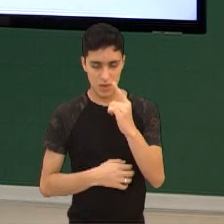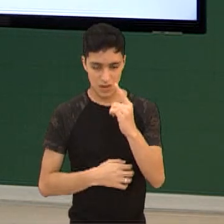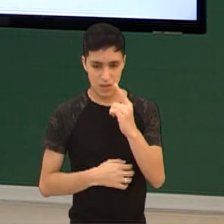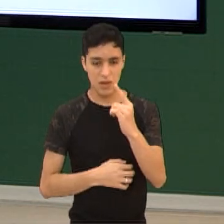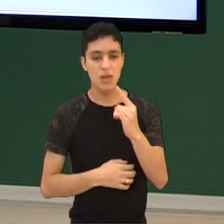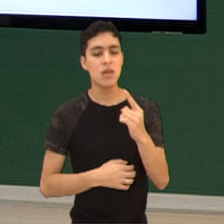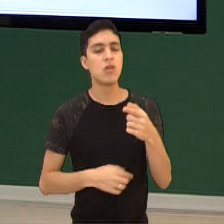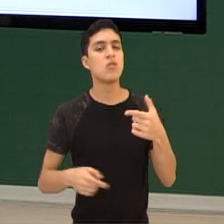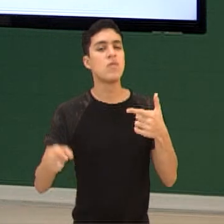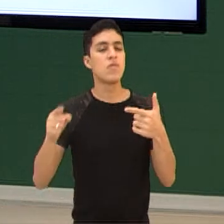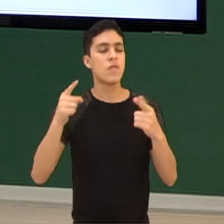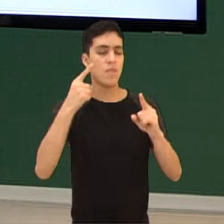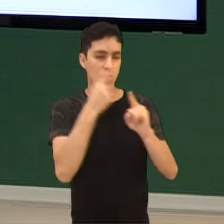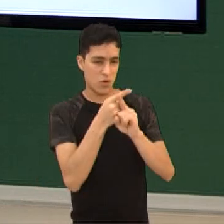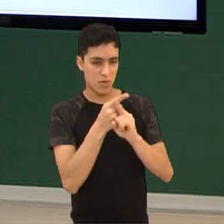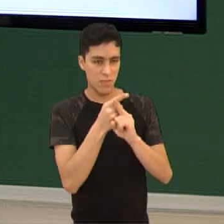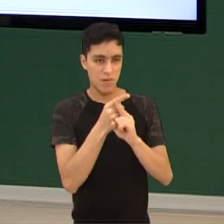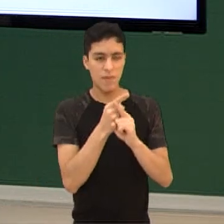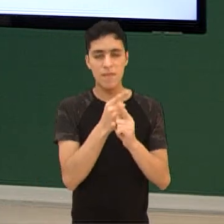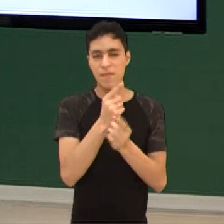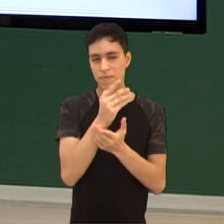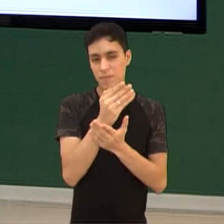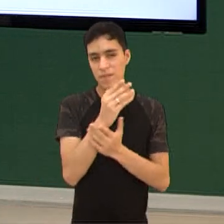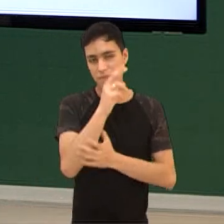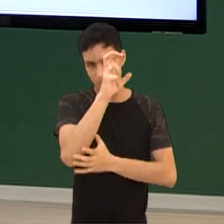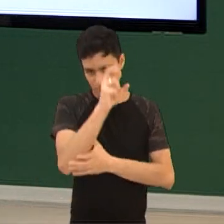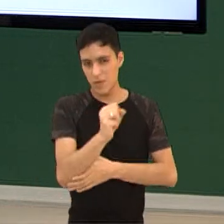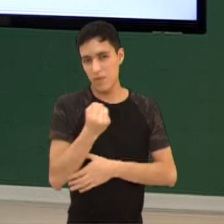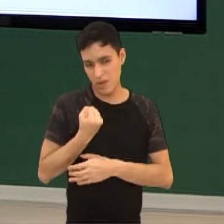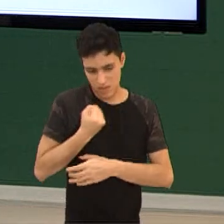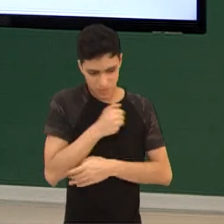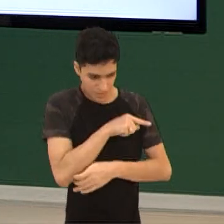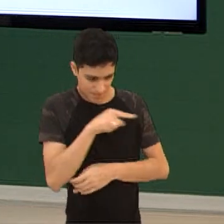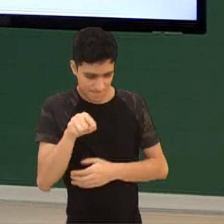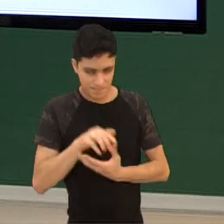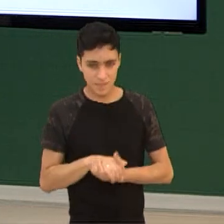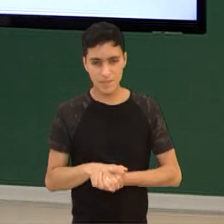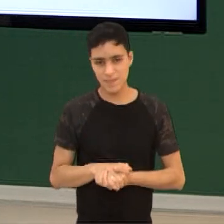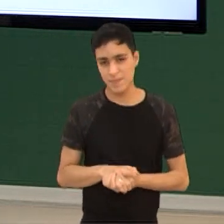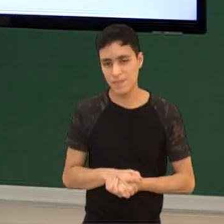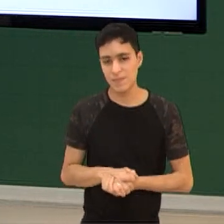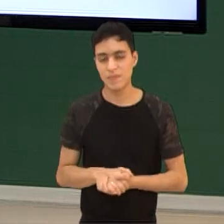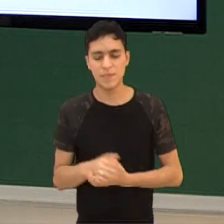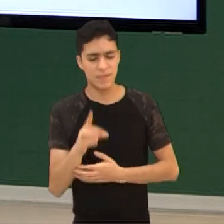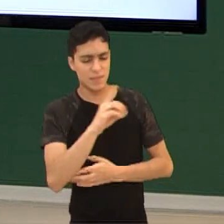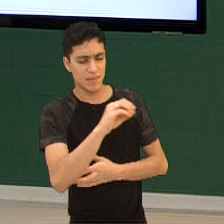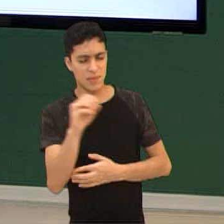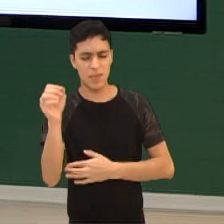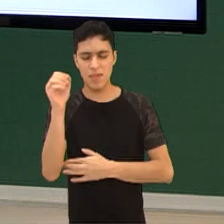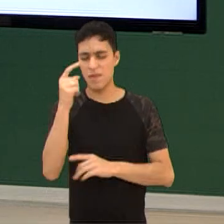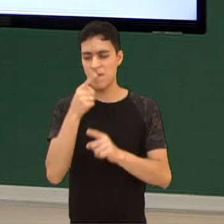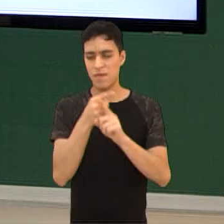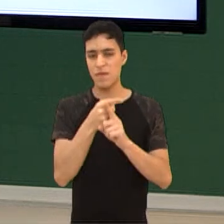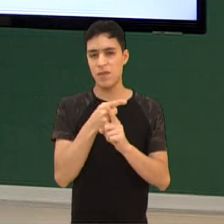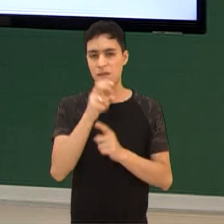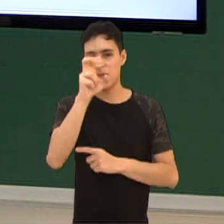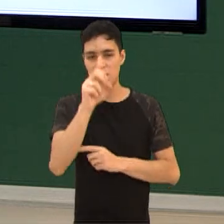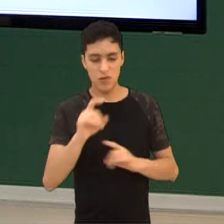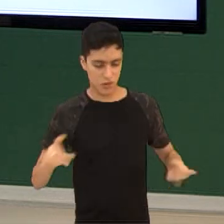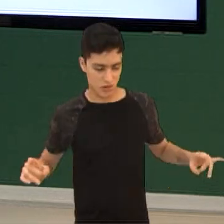de termos, que aqui no caso são de 1 a 100, a metade são 50 termos, né? Pegou em 101 e multiplicou por 50.